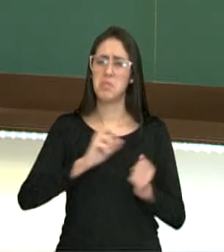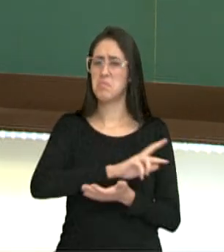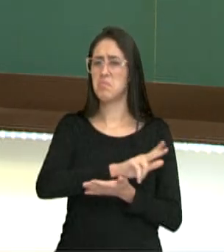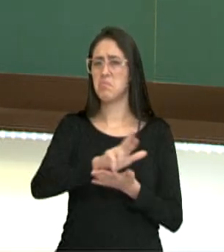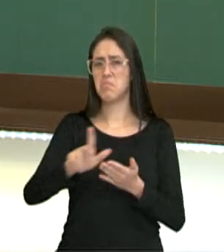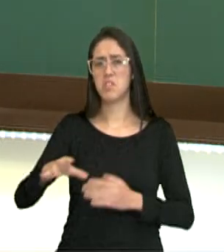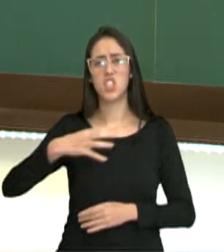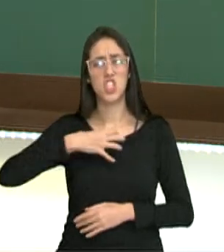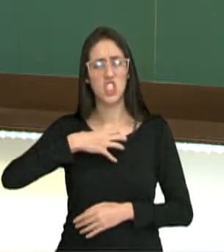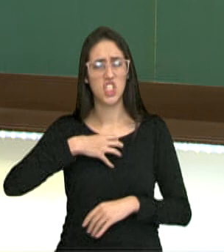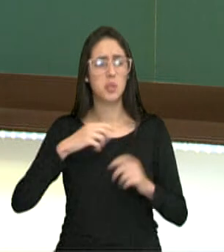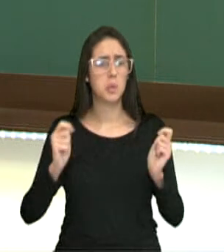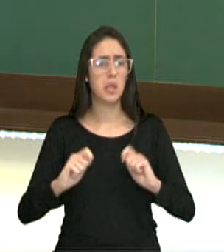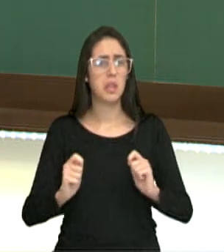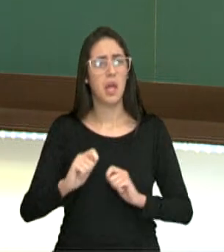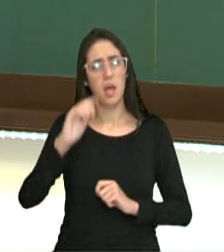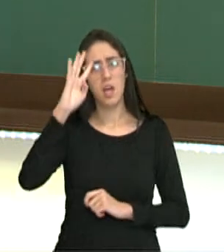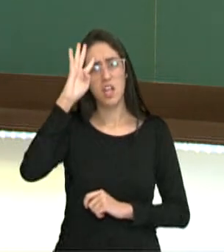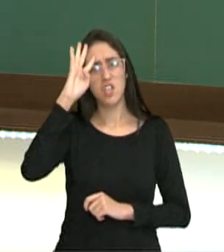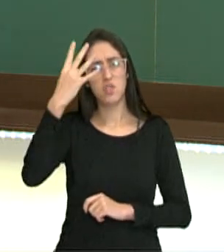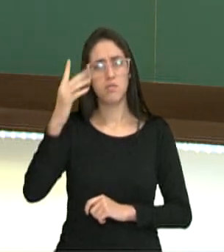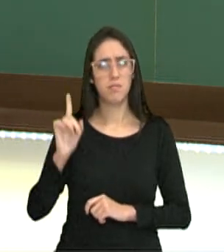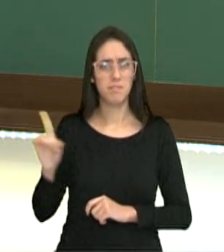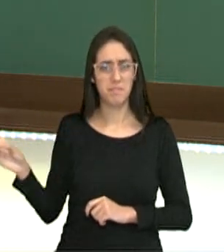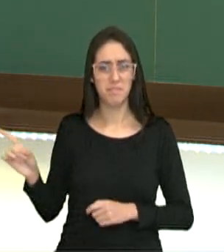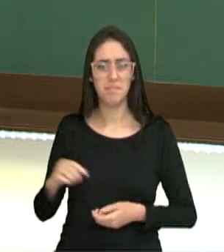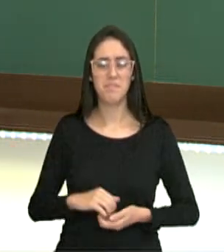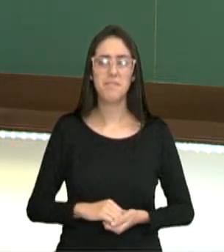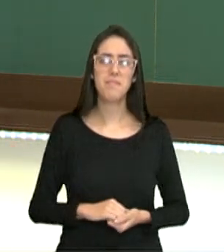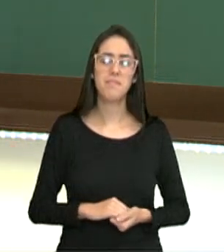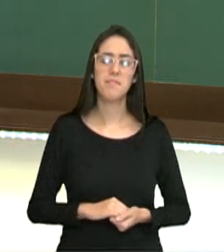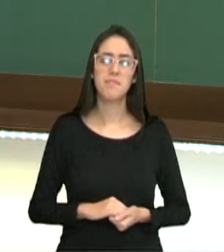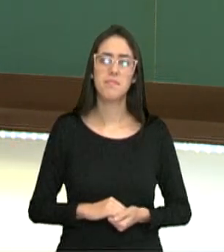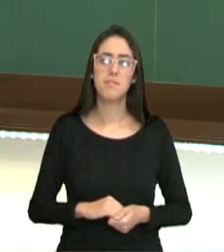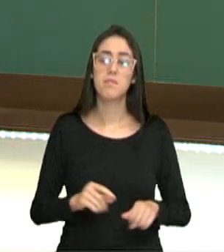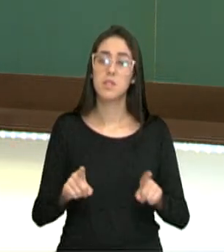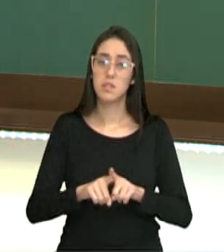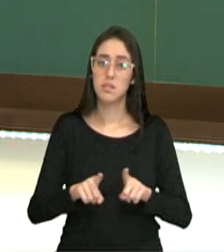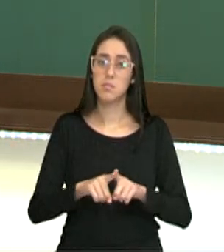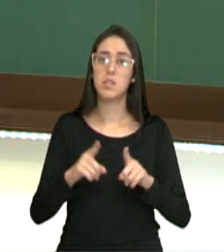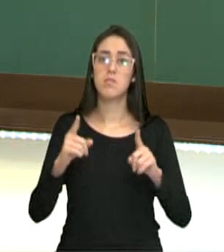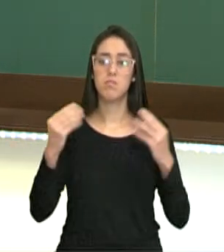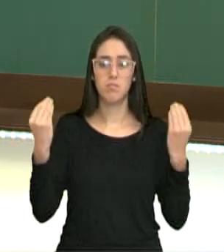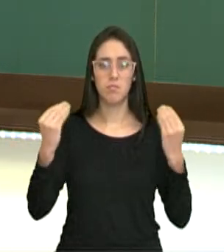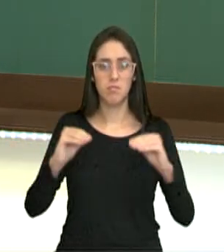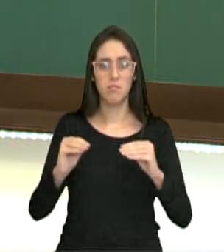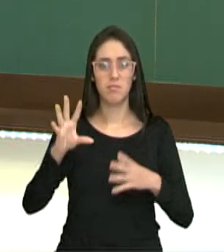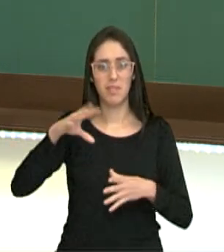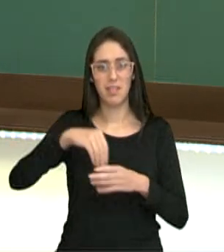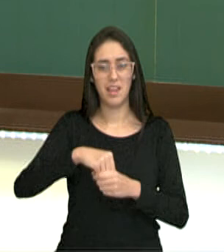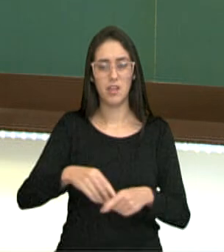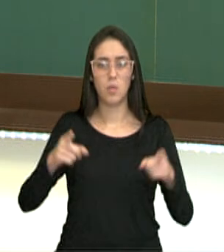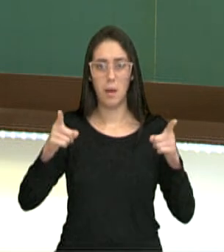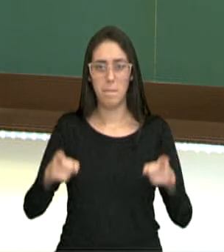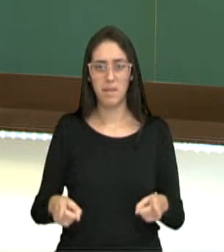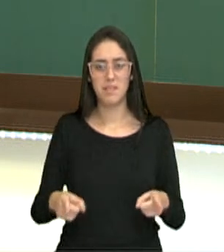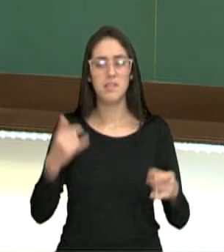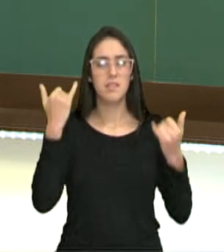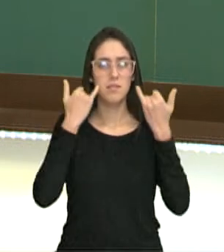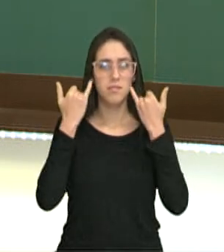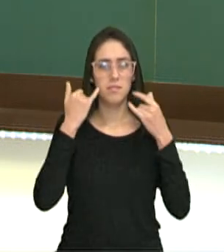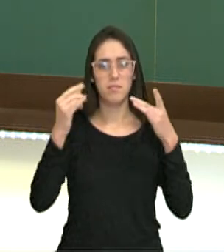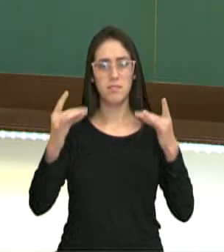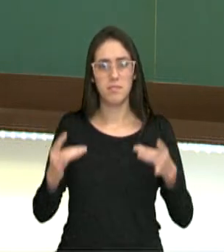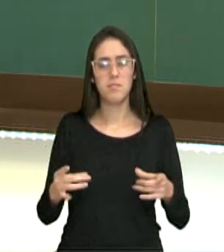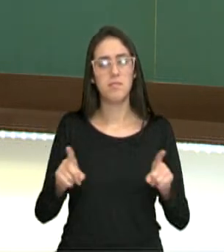diversas possibilidades de fazer uma lei de formação e jogar ela aqui dentro da matriz, os elementos,